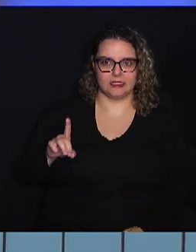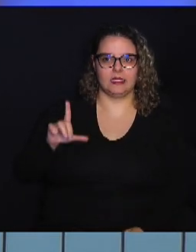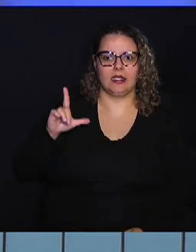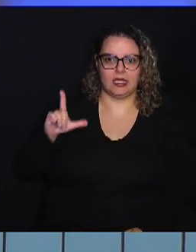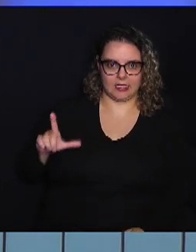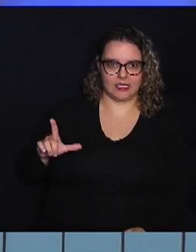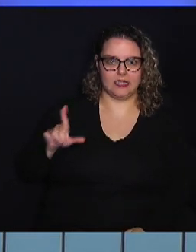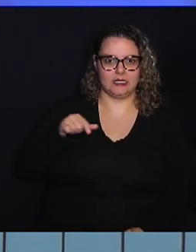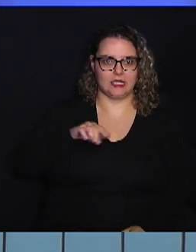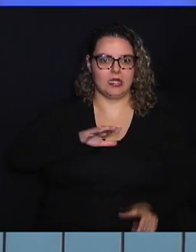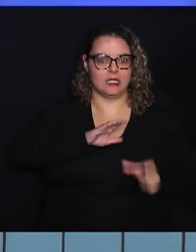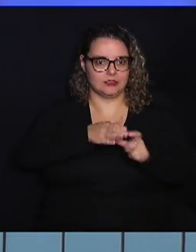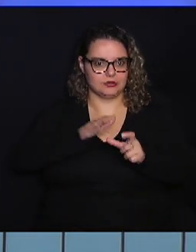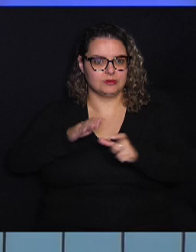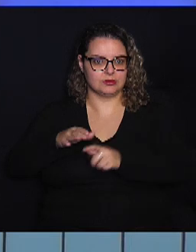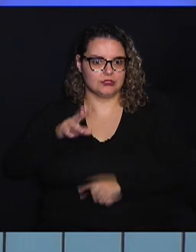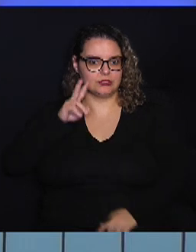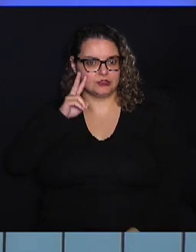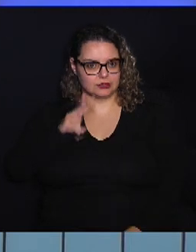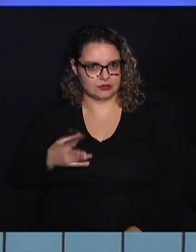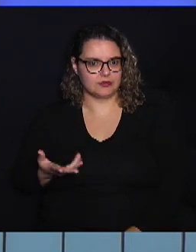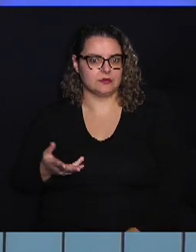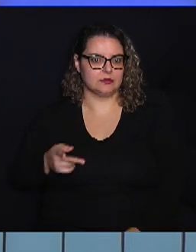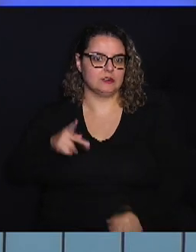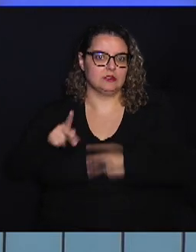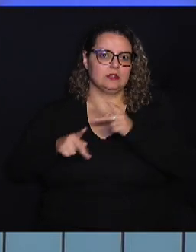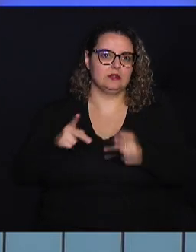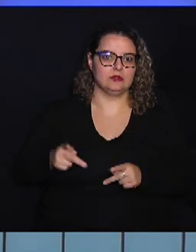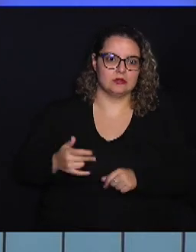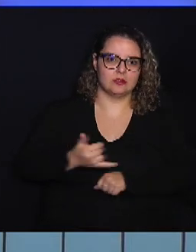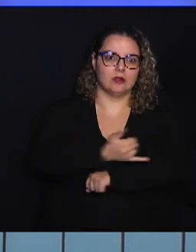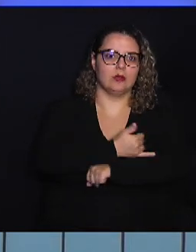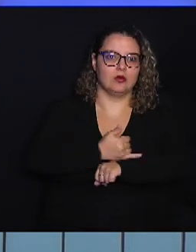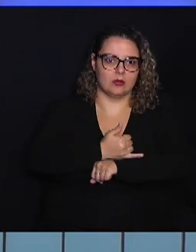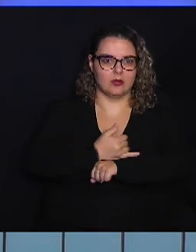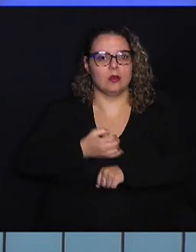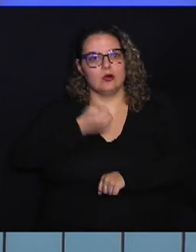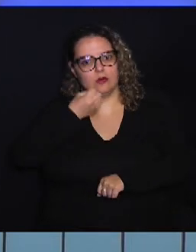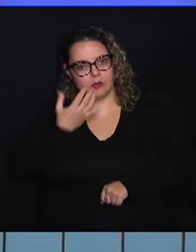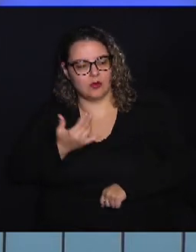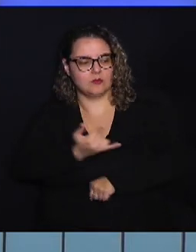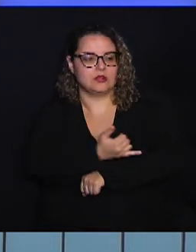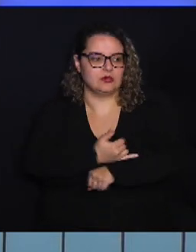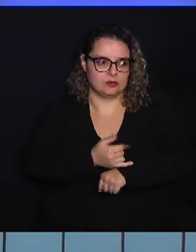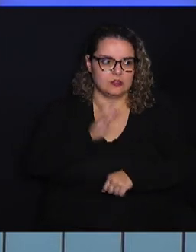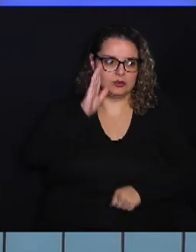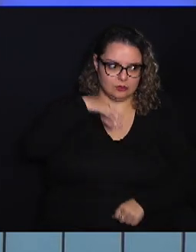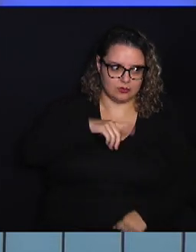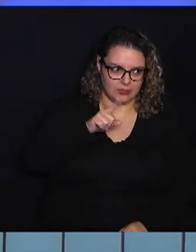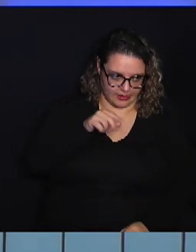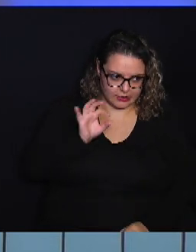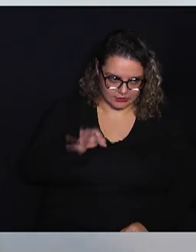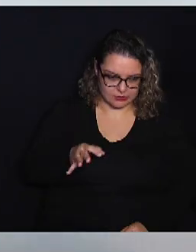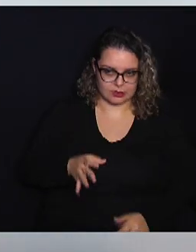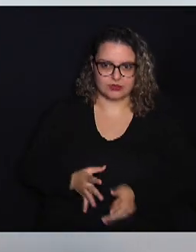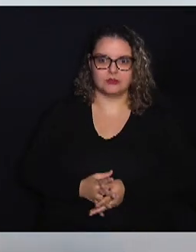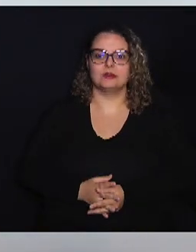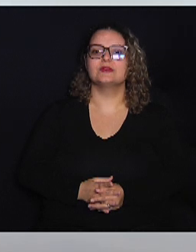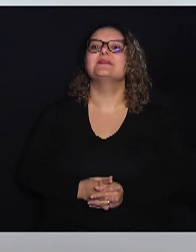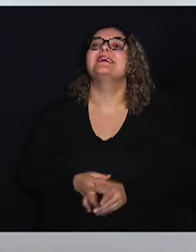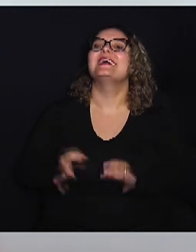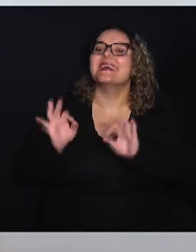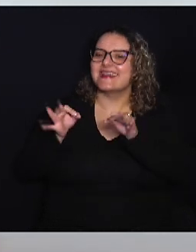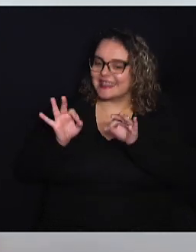esses termos que a gente usa, né, popularmente, falando sobre colesterol bom e colesterol ruim, é isso?